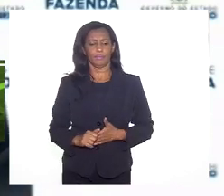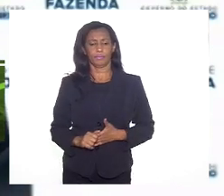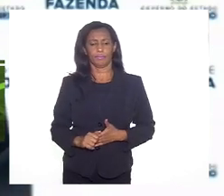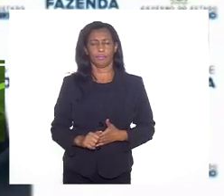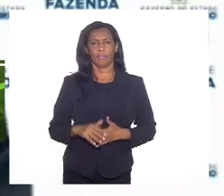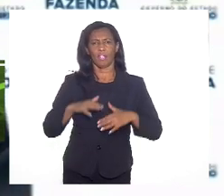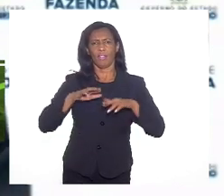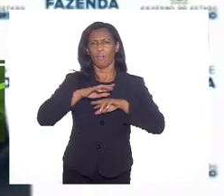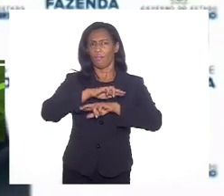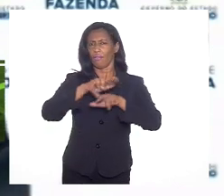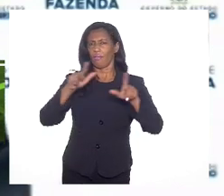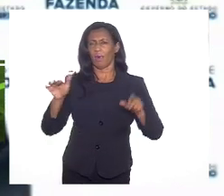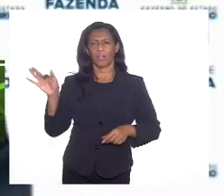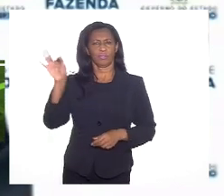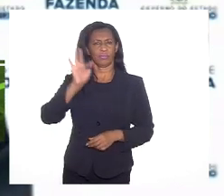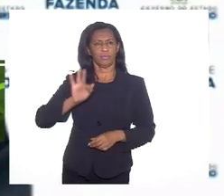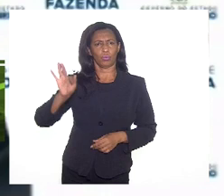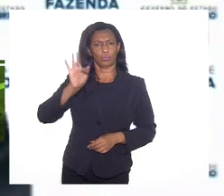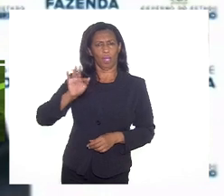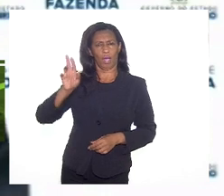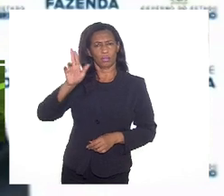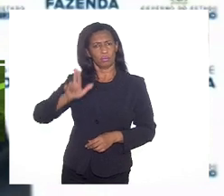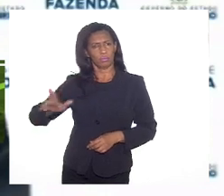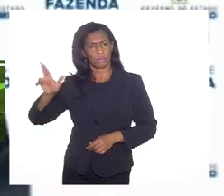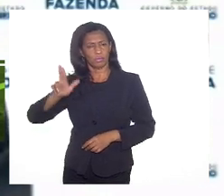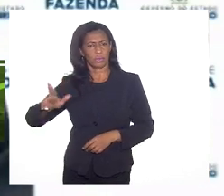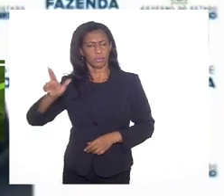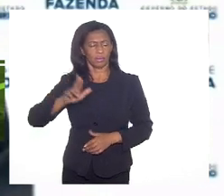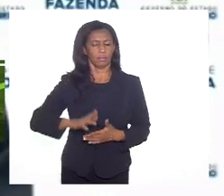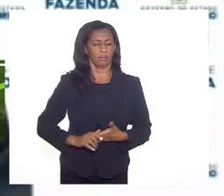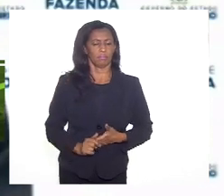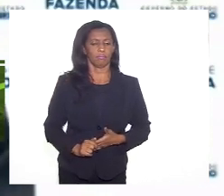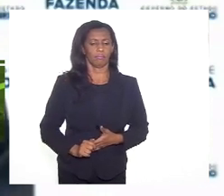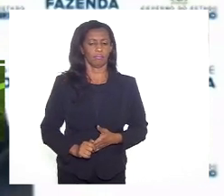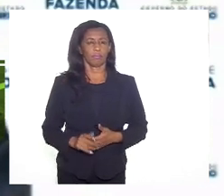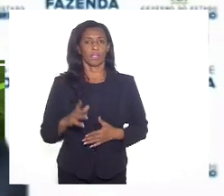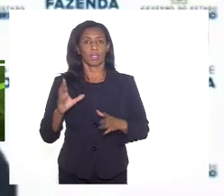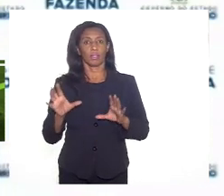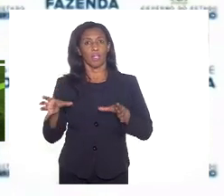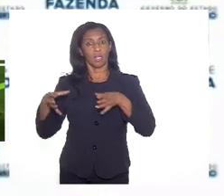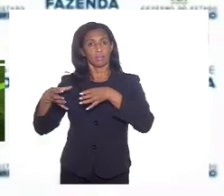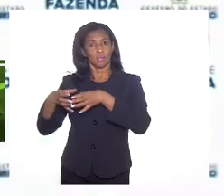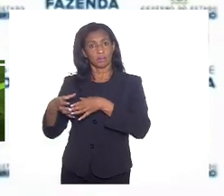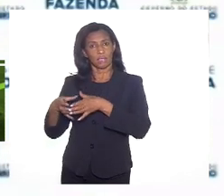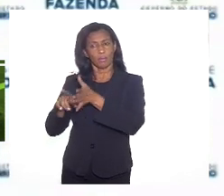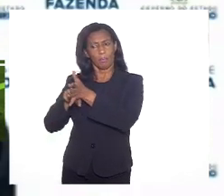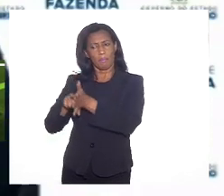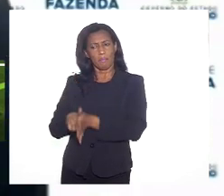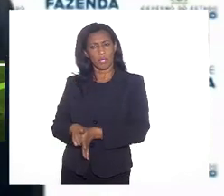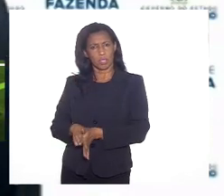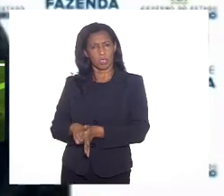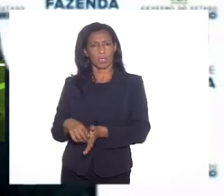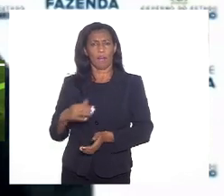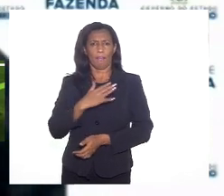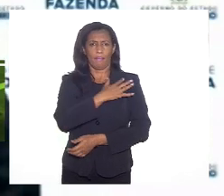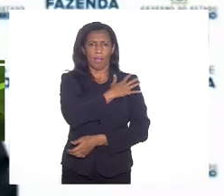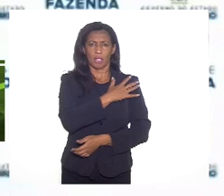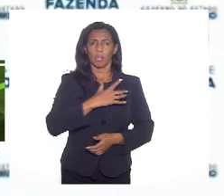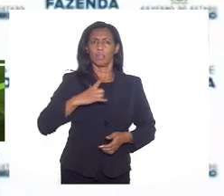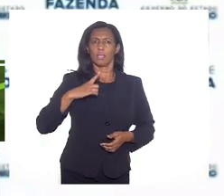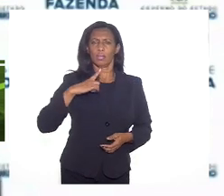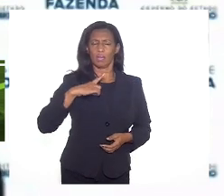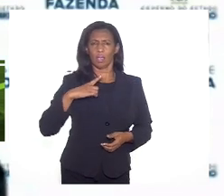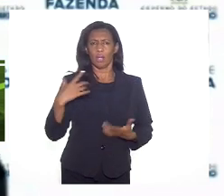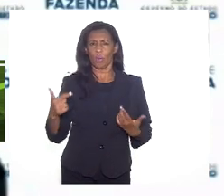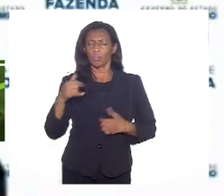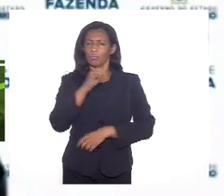várias universidades de ponta, temos o Centro de Pesquisa da Marinha, enfim, eu acho que o Rio de Janeiro tem essa